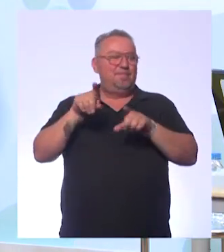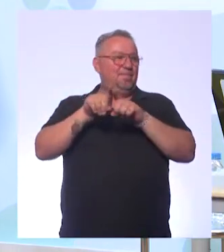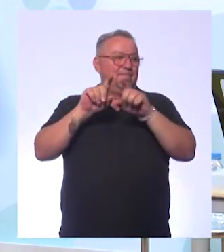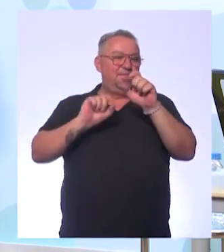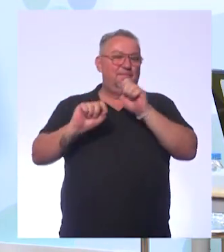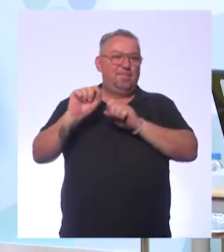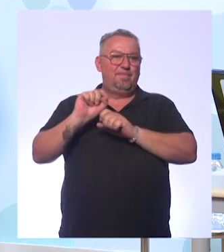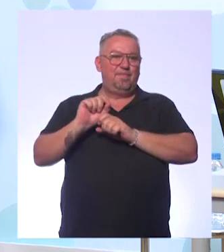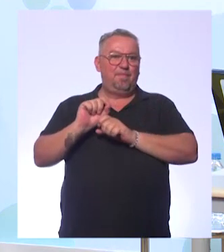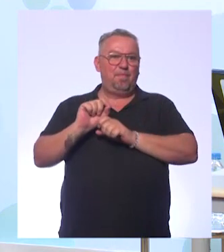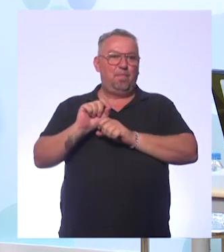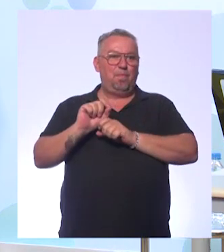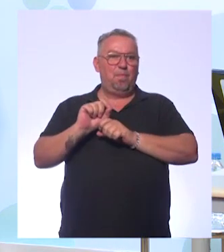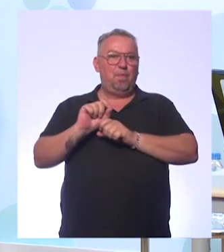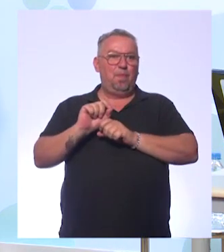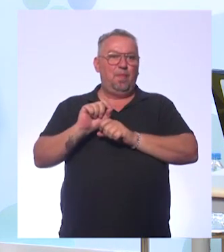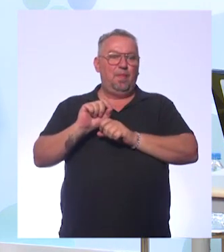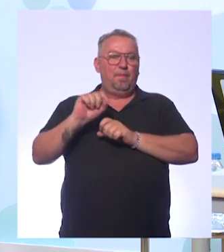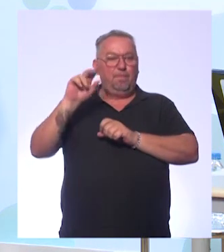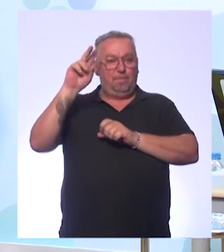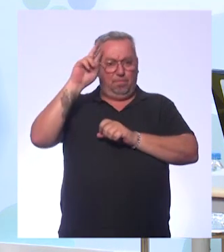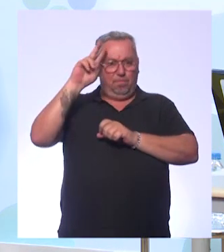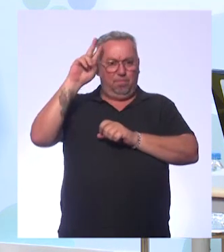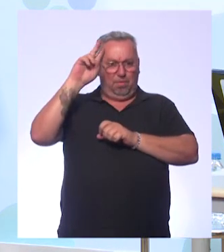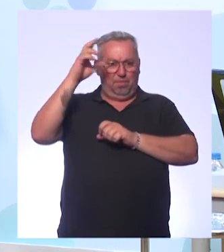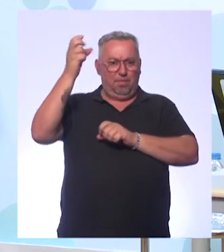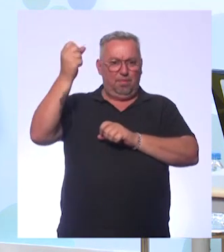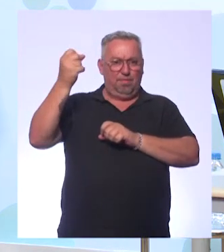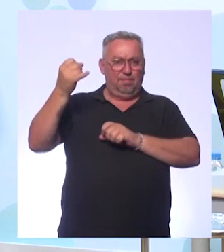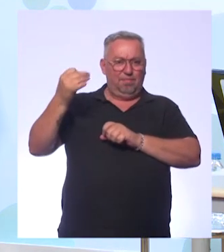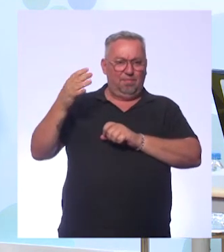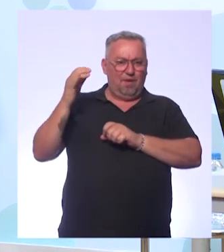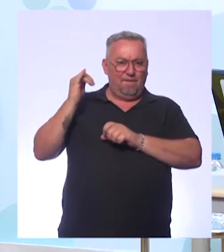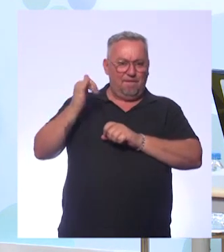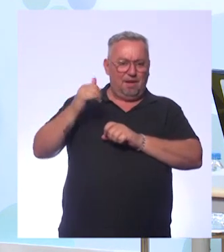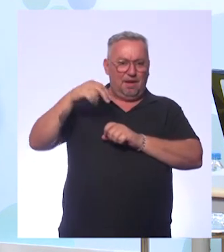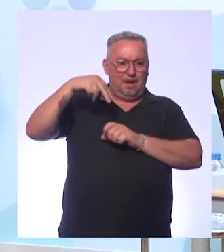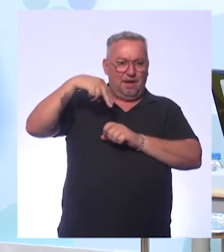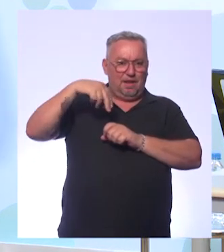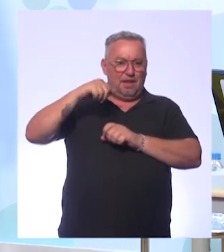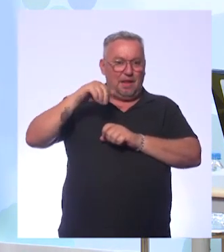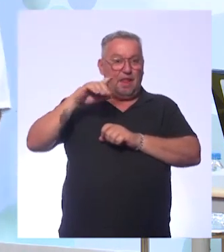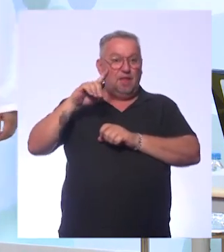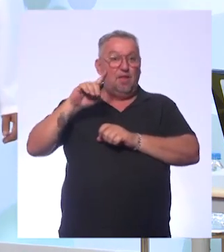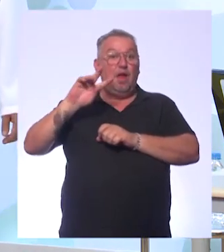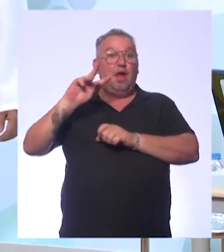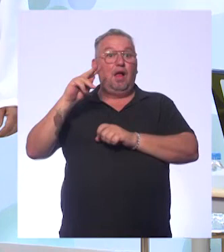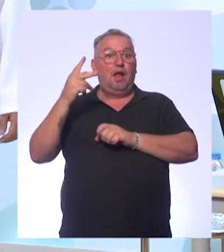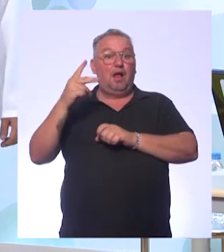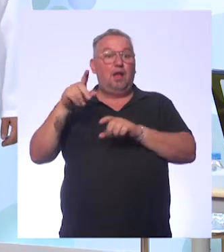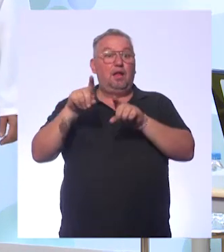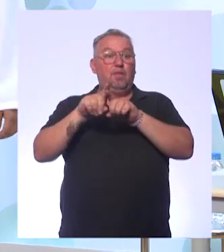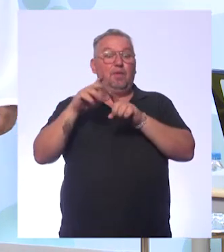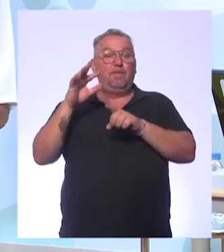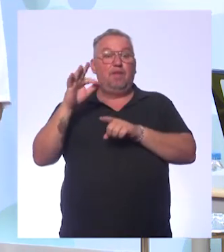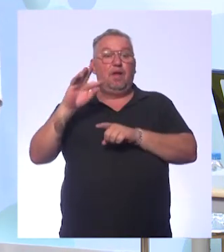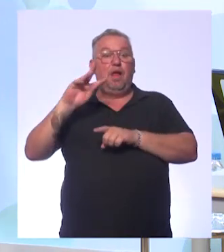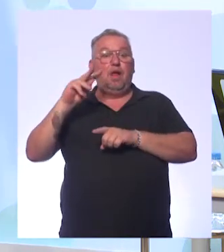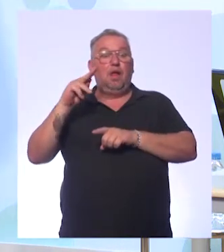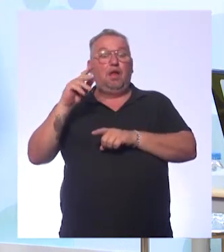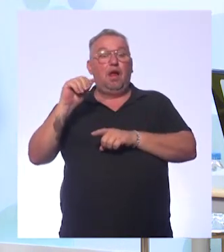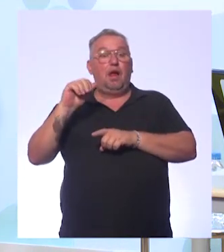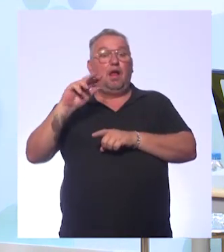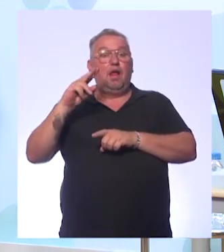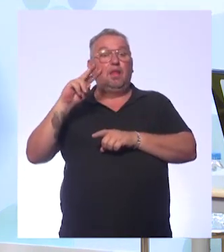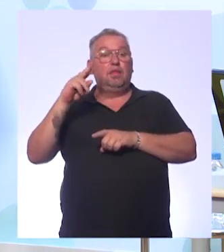assim, gente, lembra que eu falei do NADH e falei do FADH2? Qual